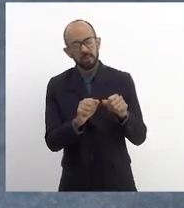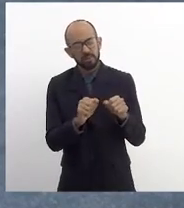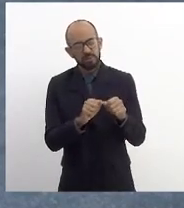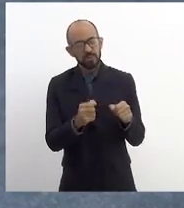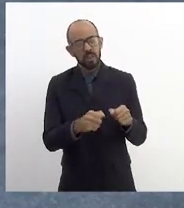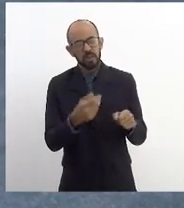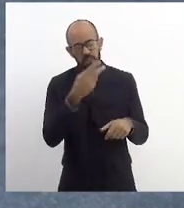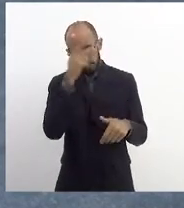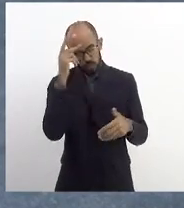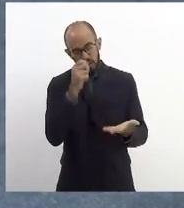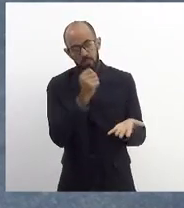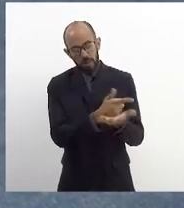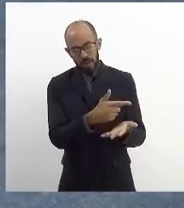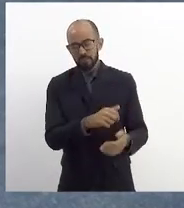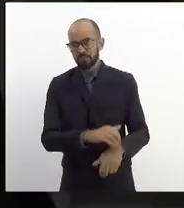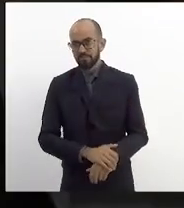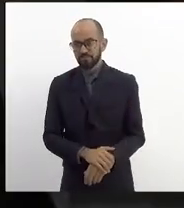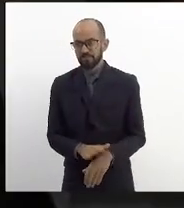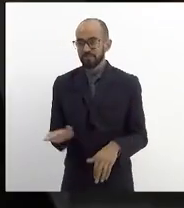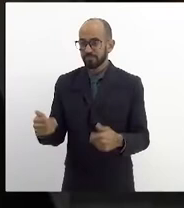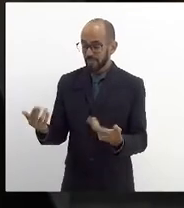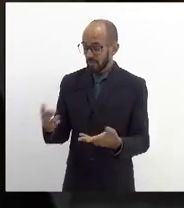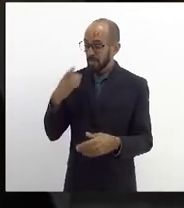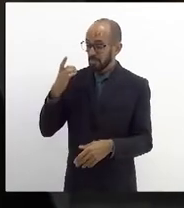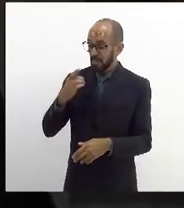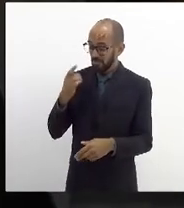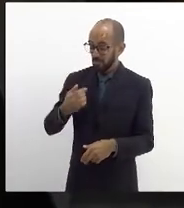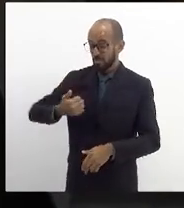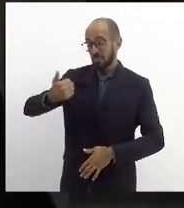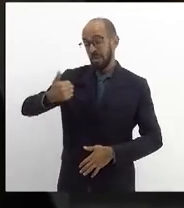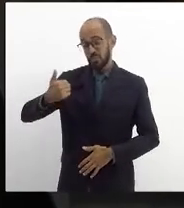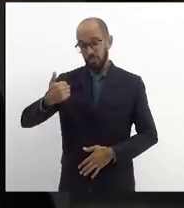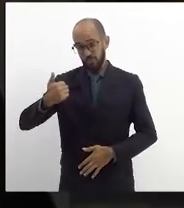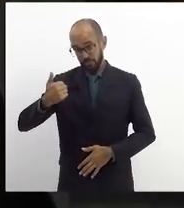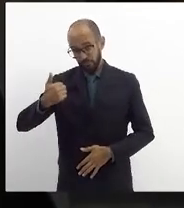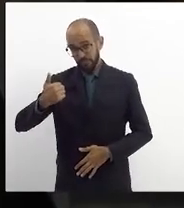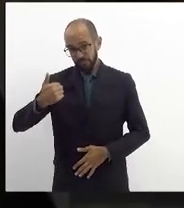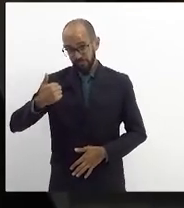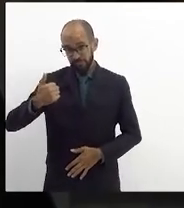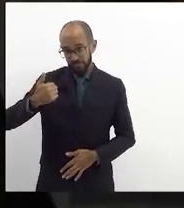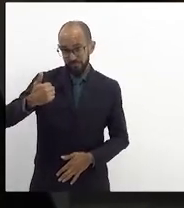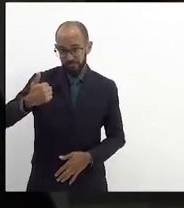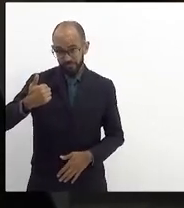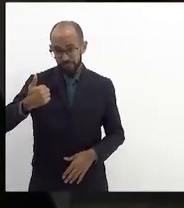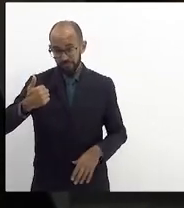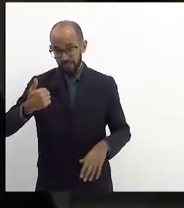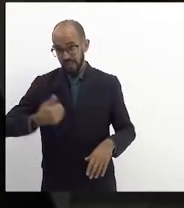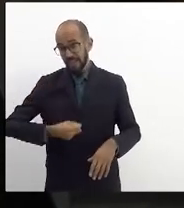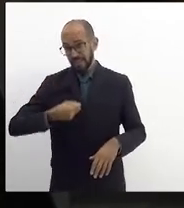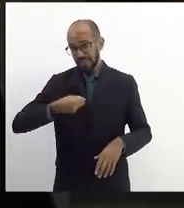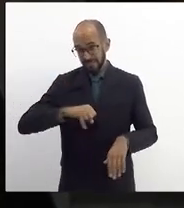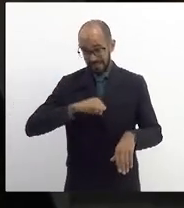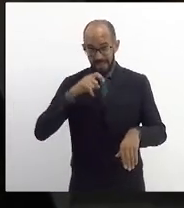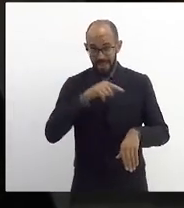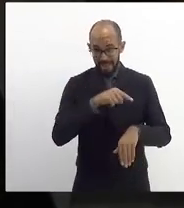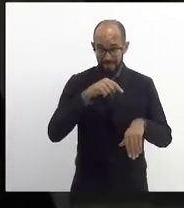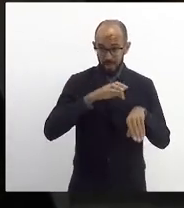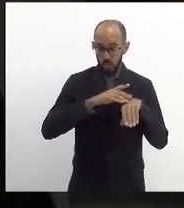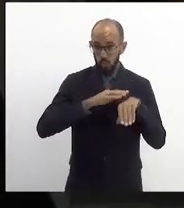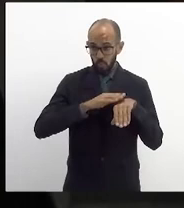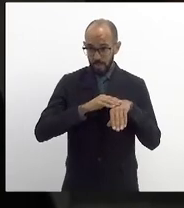do consumidor da e as questões uma e se esta doença